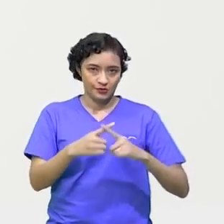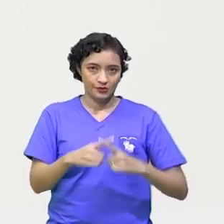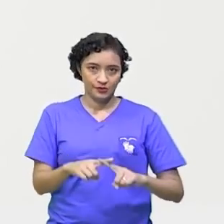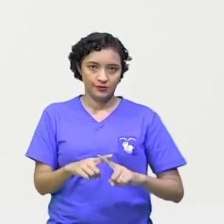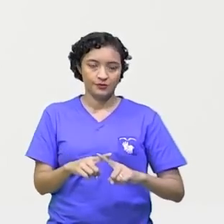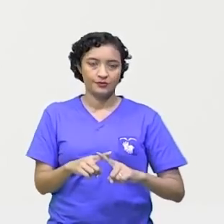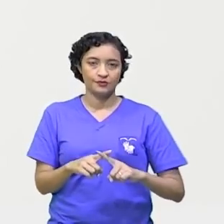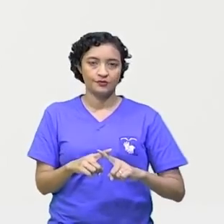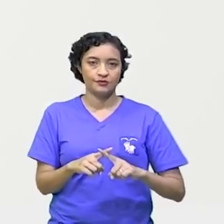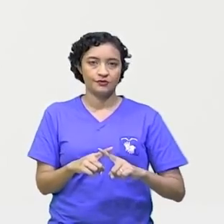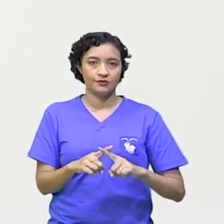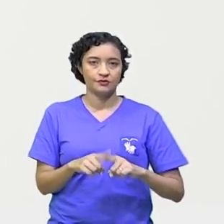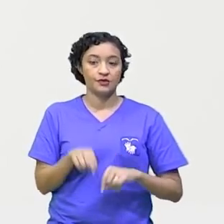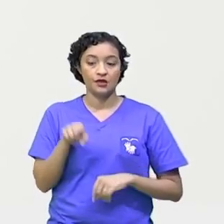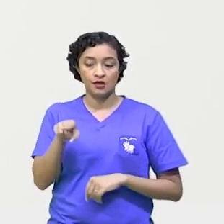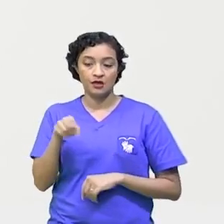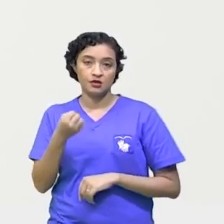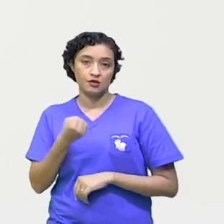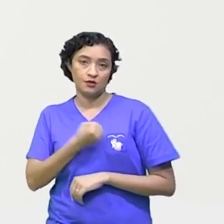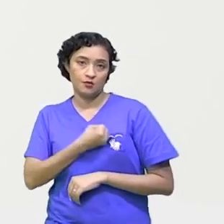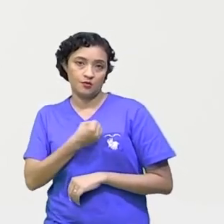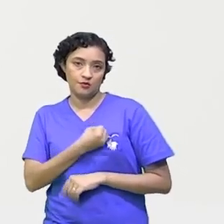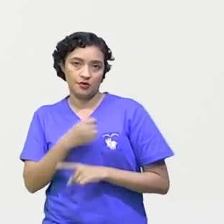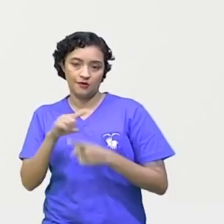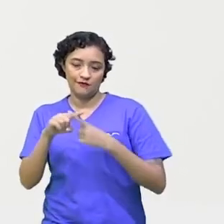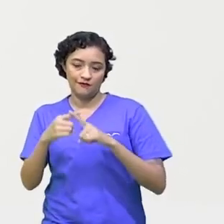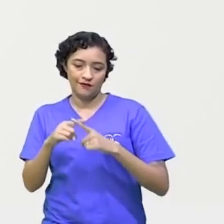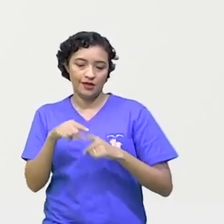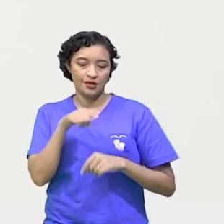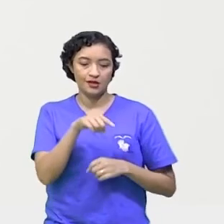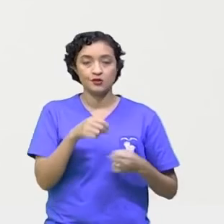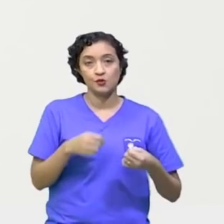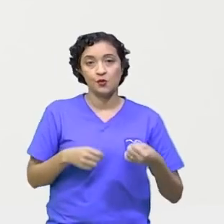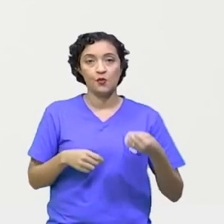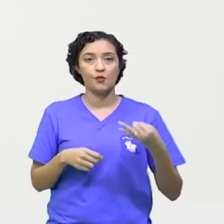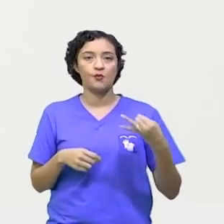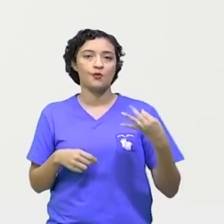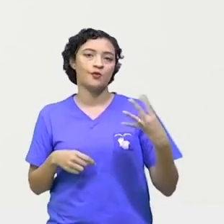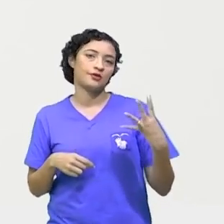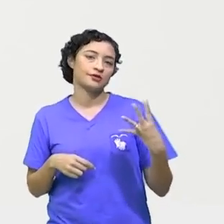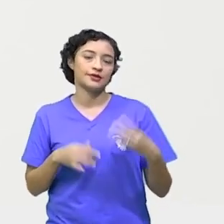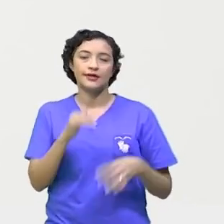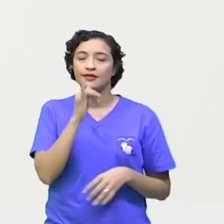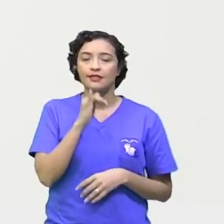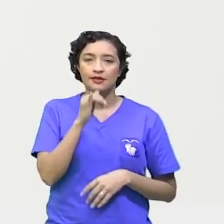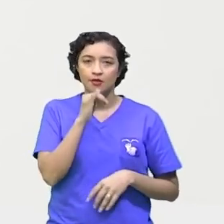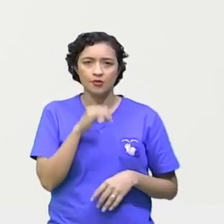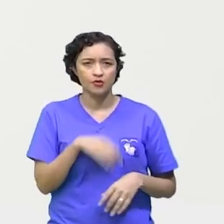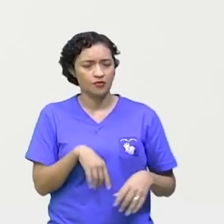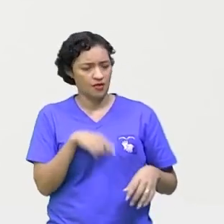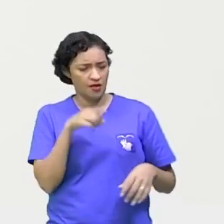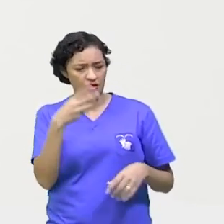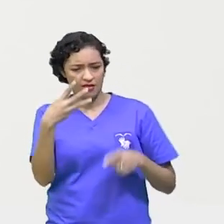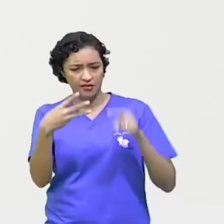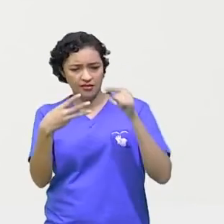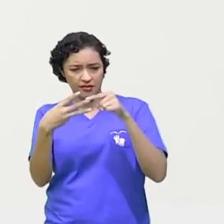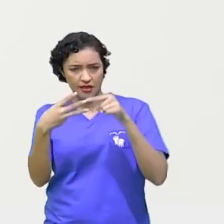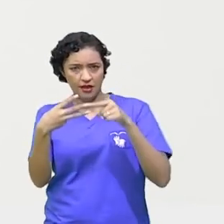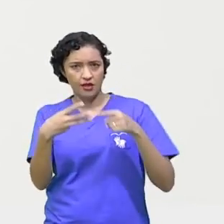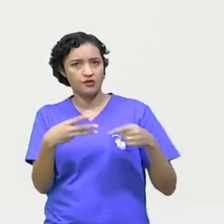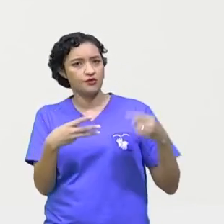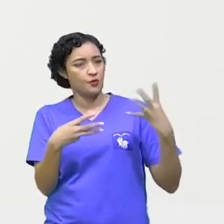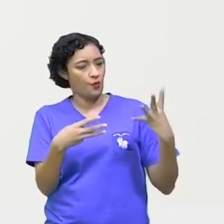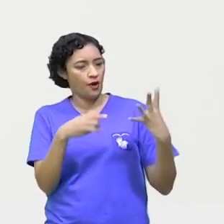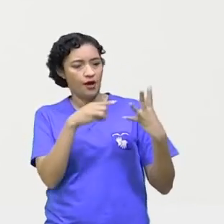multiplicamos o valor de quantas vezes aparece cada número. No caso do 3, ele aparece quantas vezes? 4. No caso